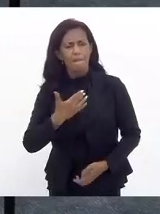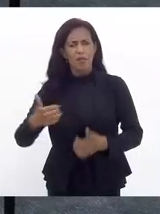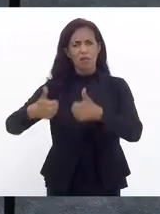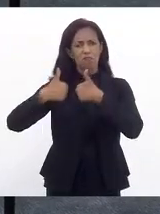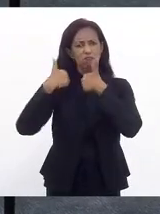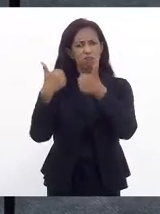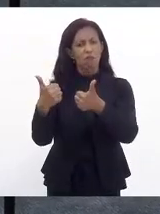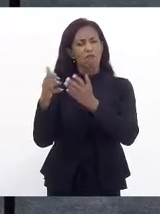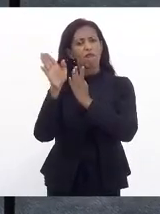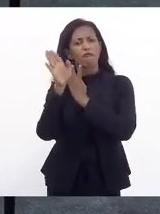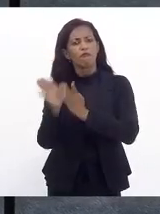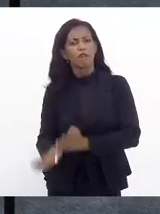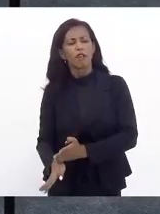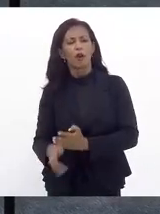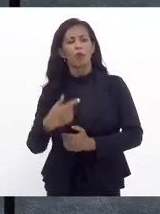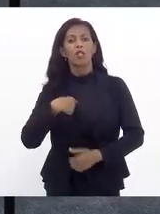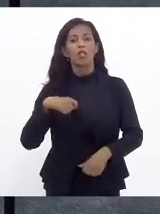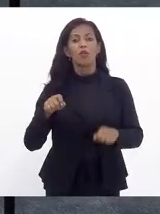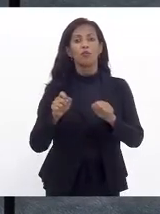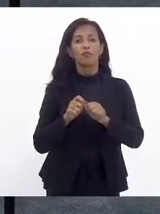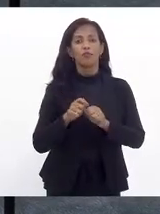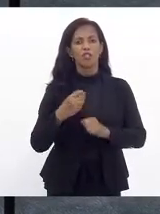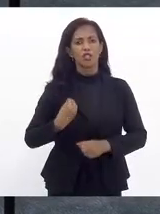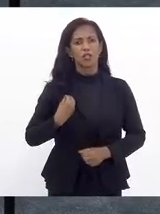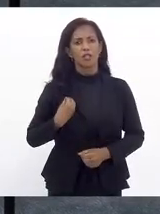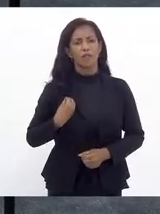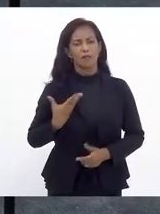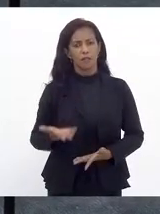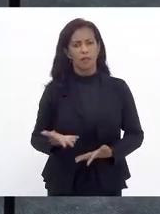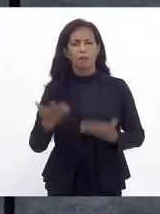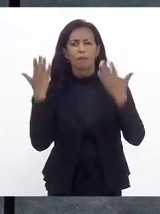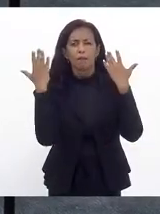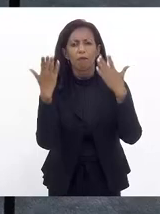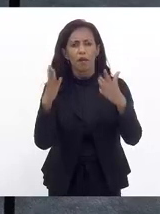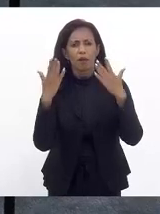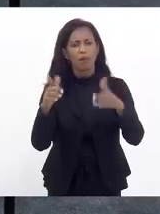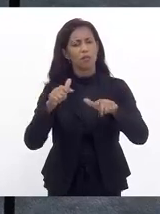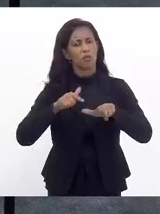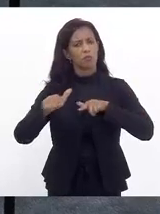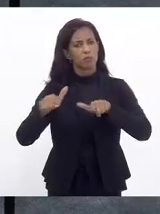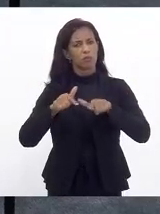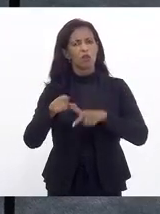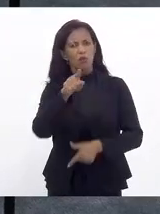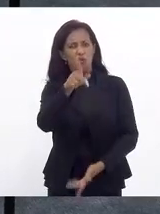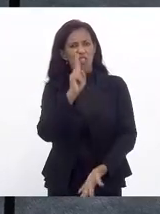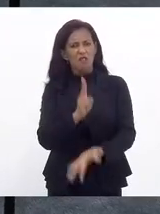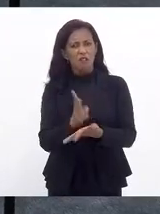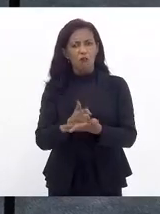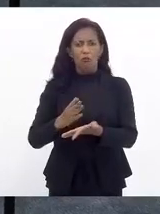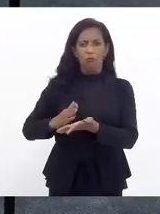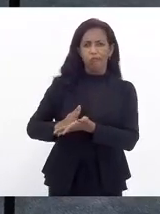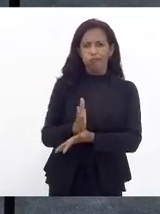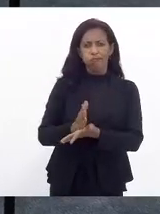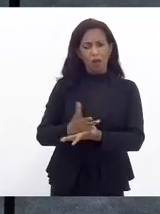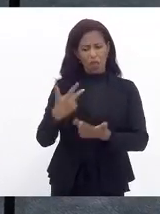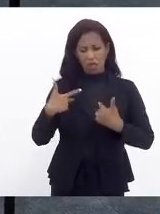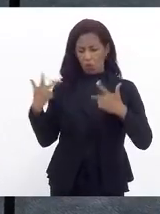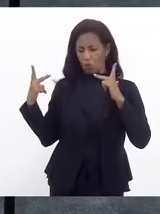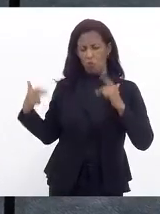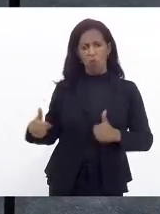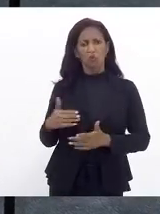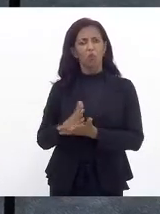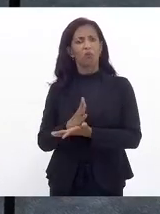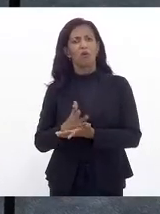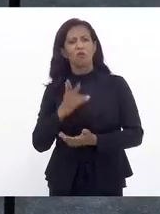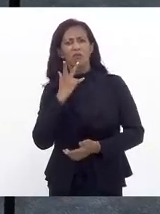leal, fiel, que eu fiz na vida pública. Parabéns pelo seu trabalho. Você vai continuar incomodando assim como eu incomodo. Você mesmo